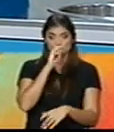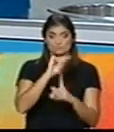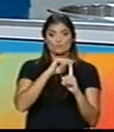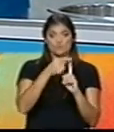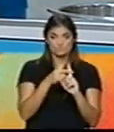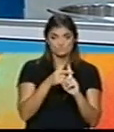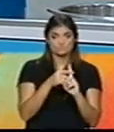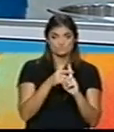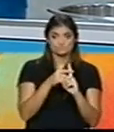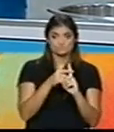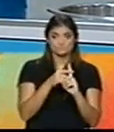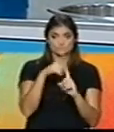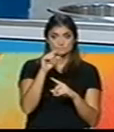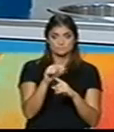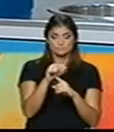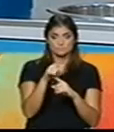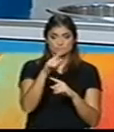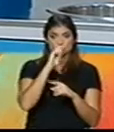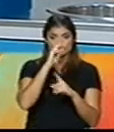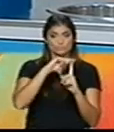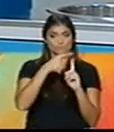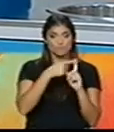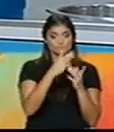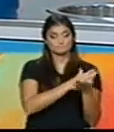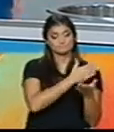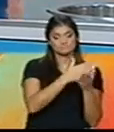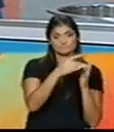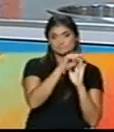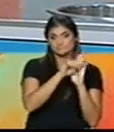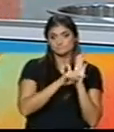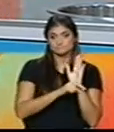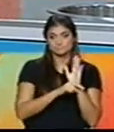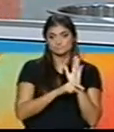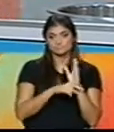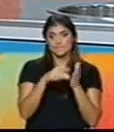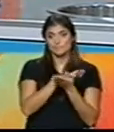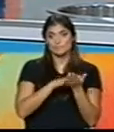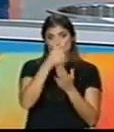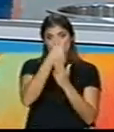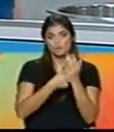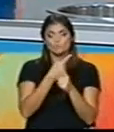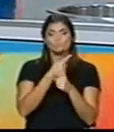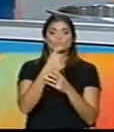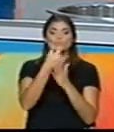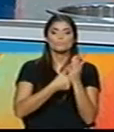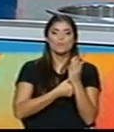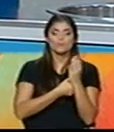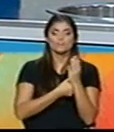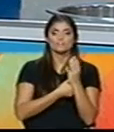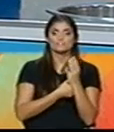ano. Tá, o índice do livro é estações do ano. Baseei-me um pouco no blog, porque eu na altura no blog